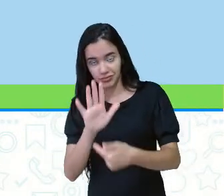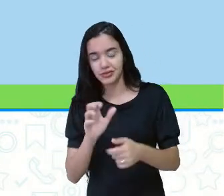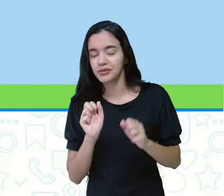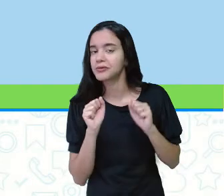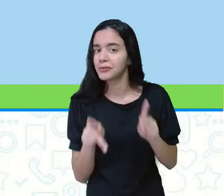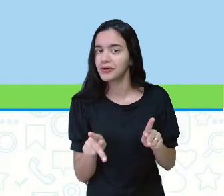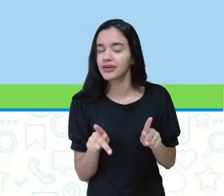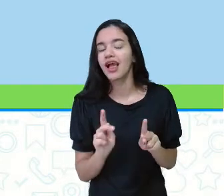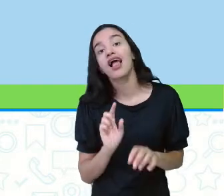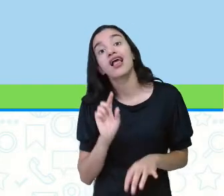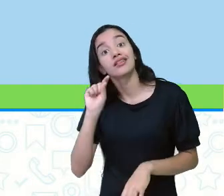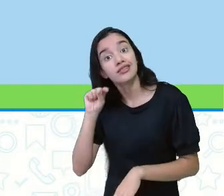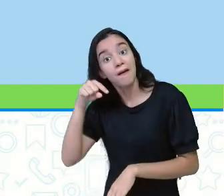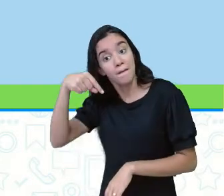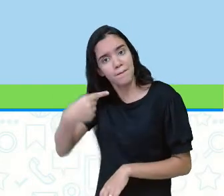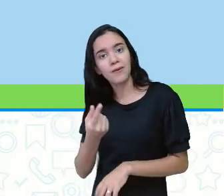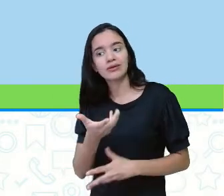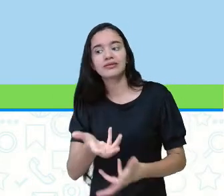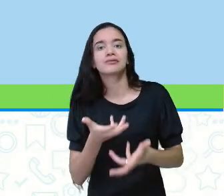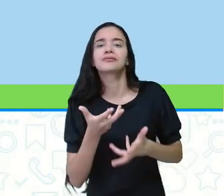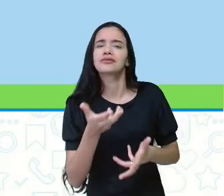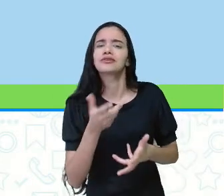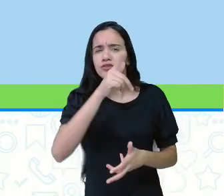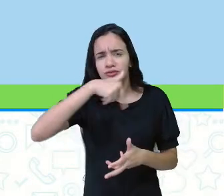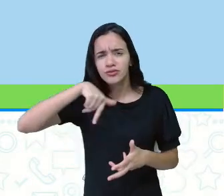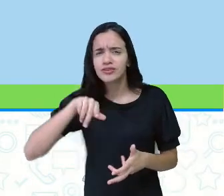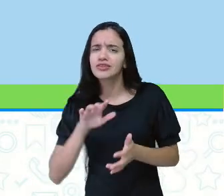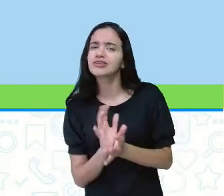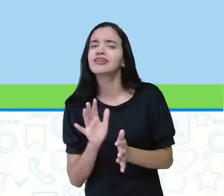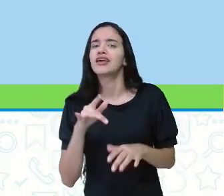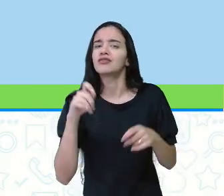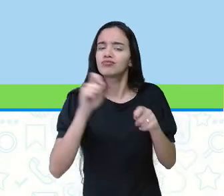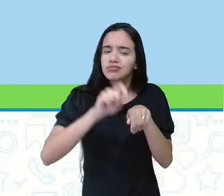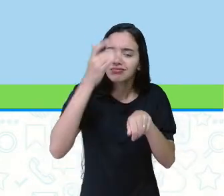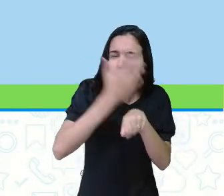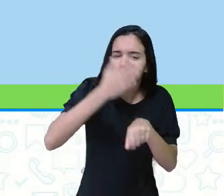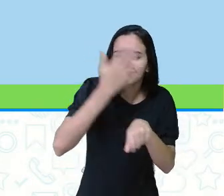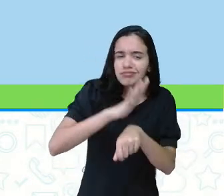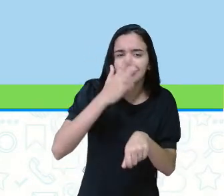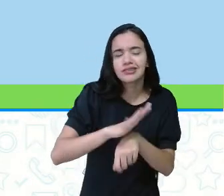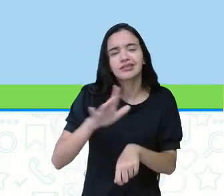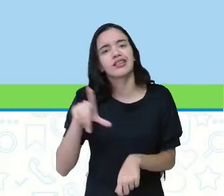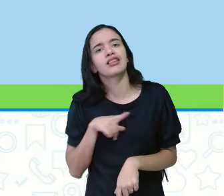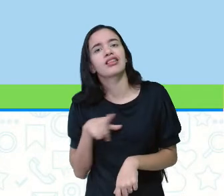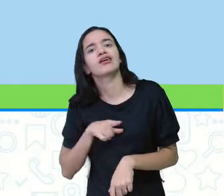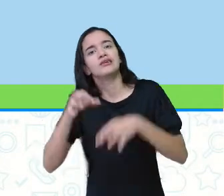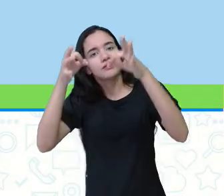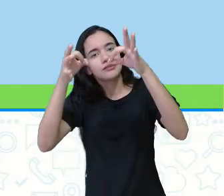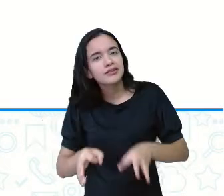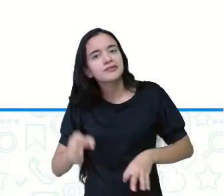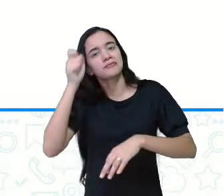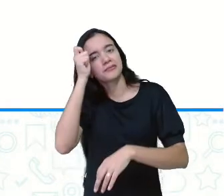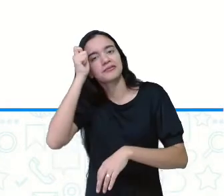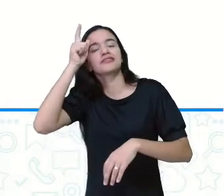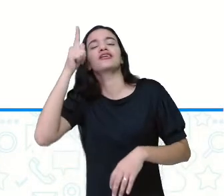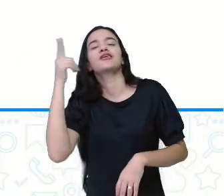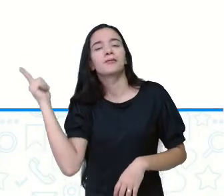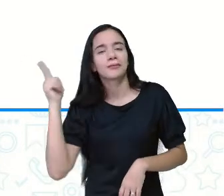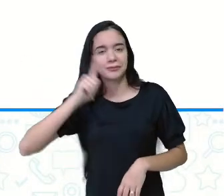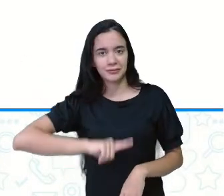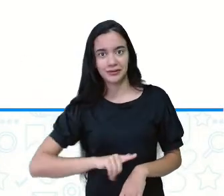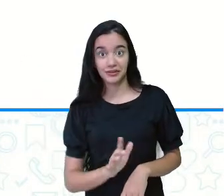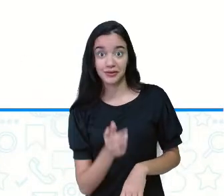Porque depois eu quero que vocês façam um poema visual bem legal. Tenho certeza que vocês têm muita criatividade e irão